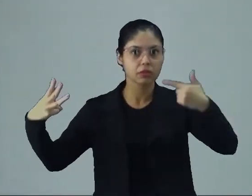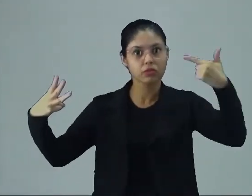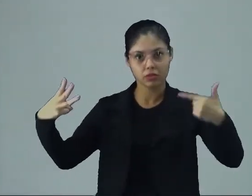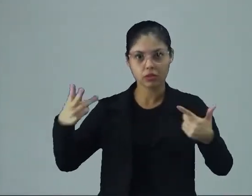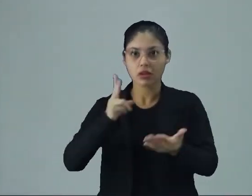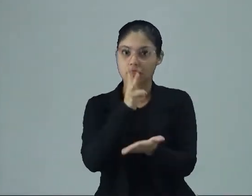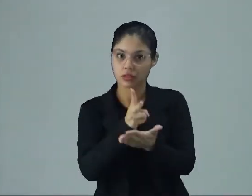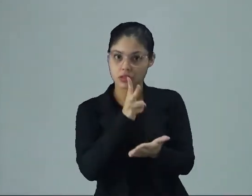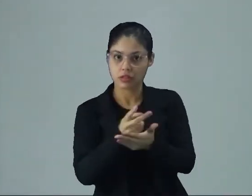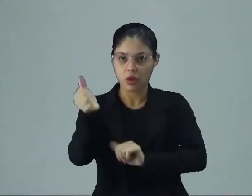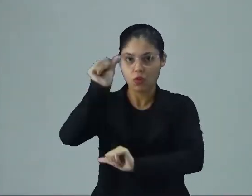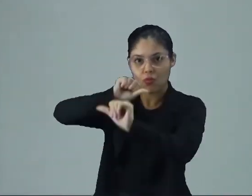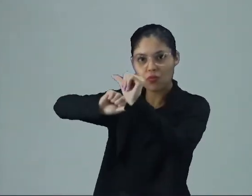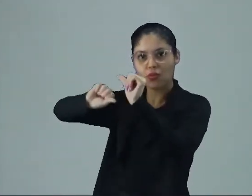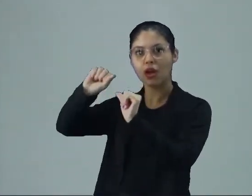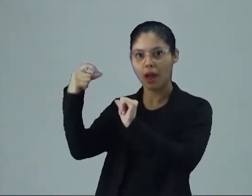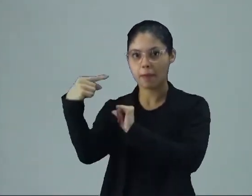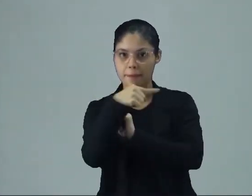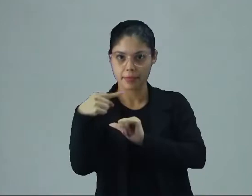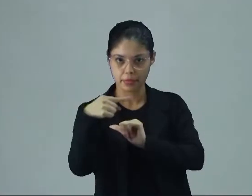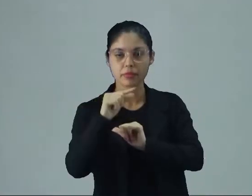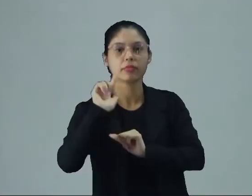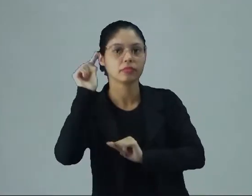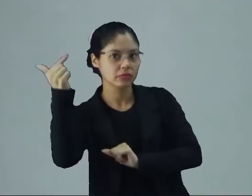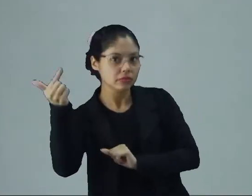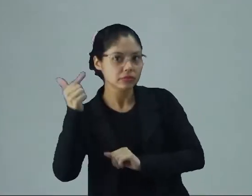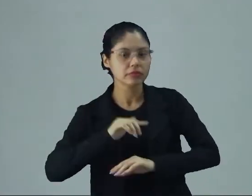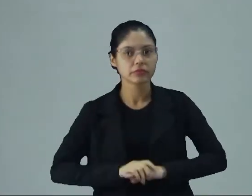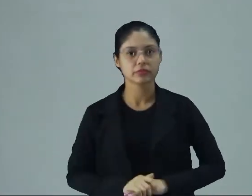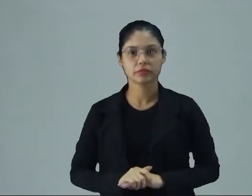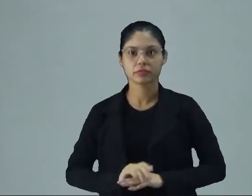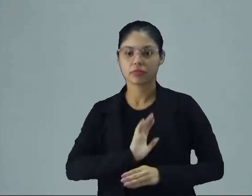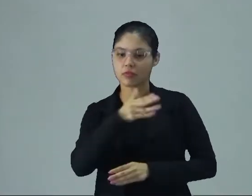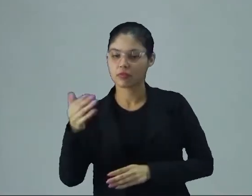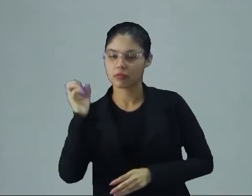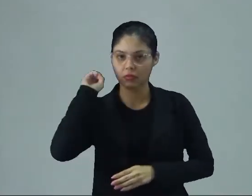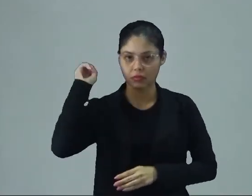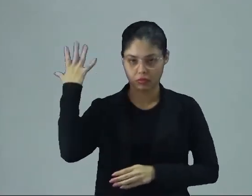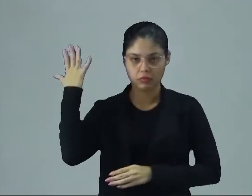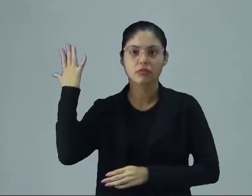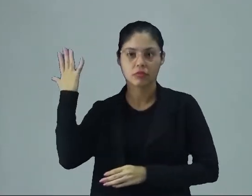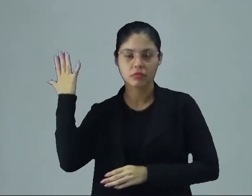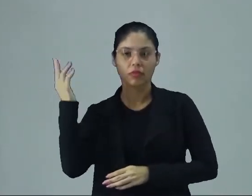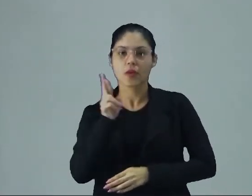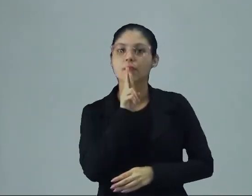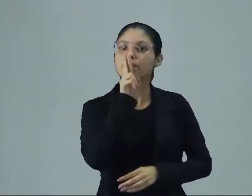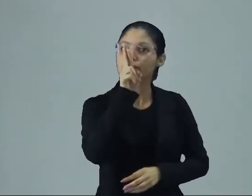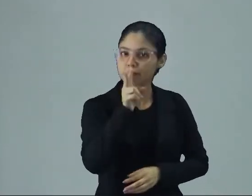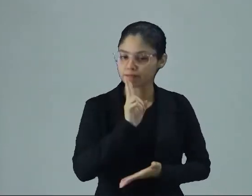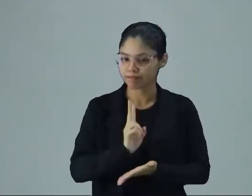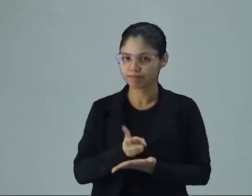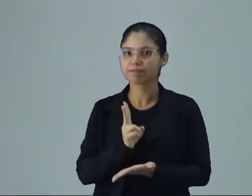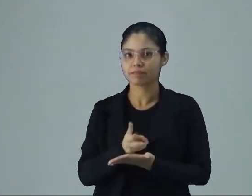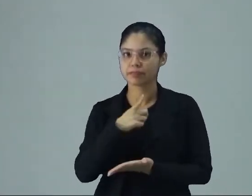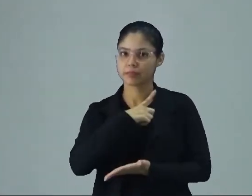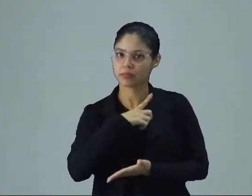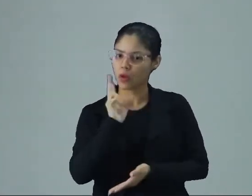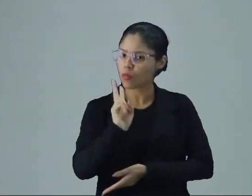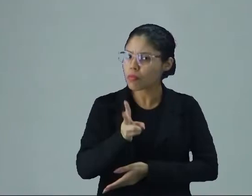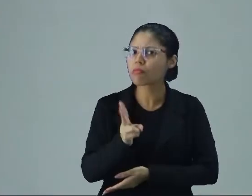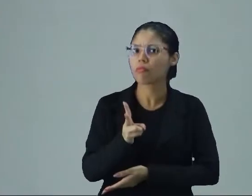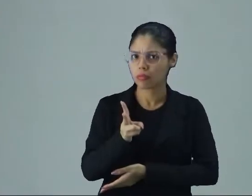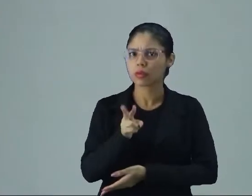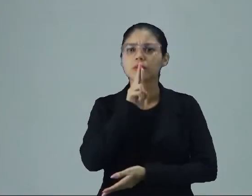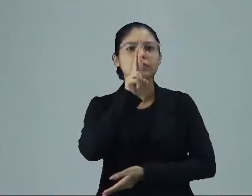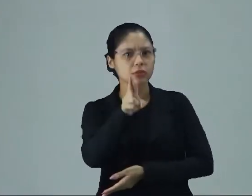segundo. É sempre o posterior menos o anterior. Quando isso acontece, o resultado sempre deve ser o